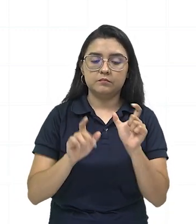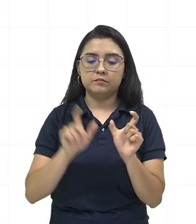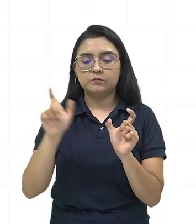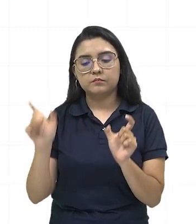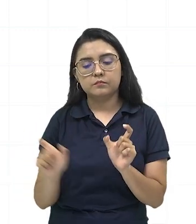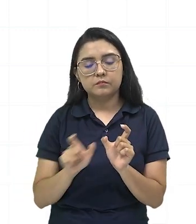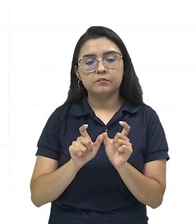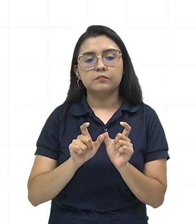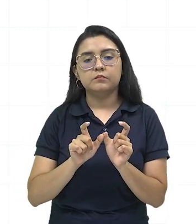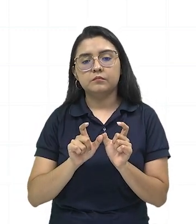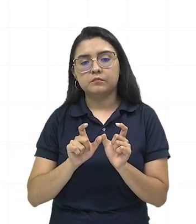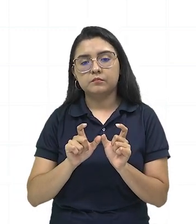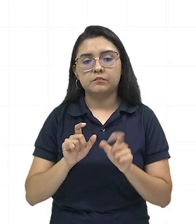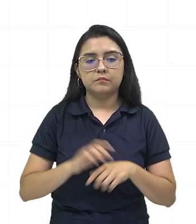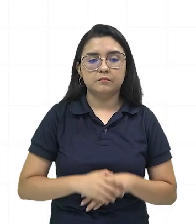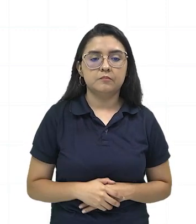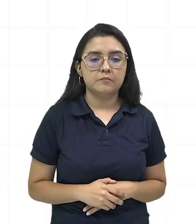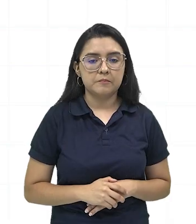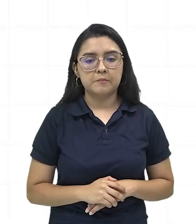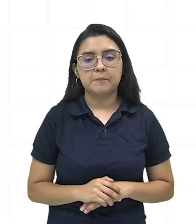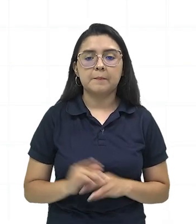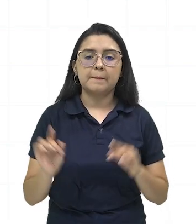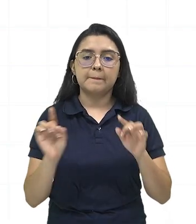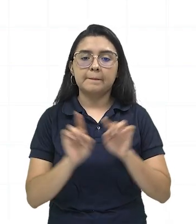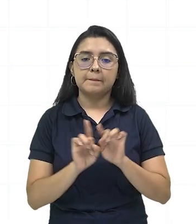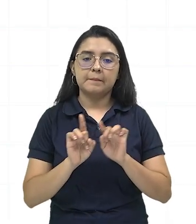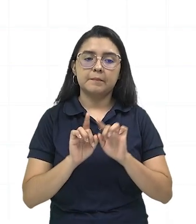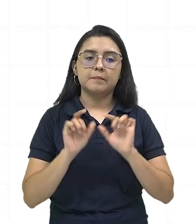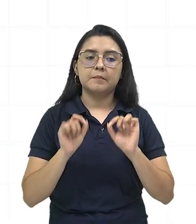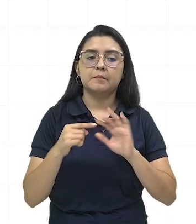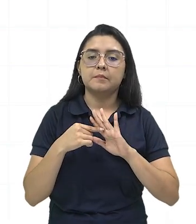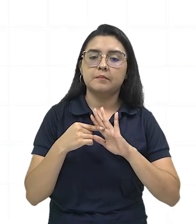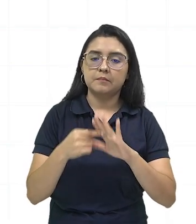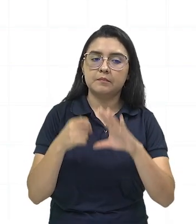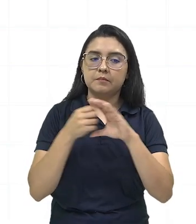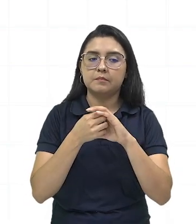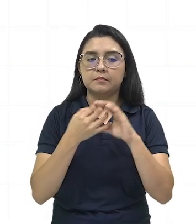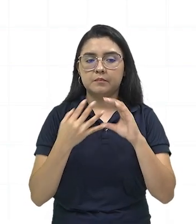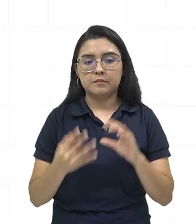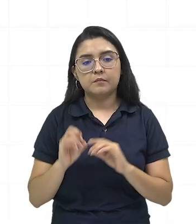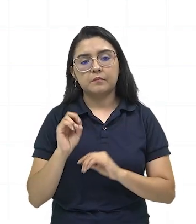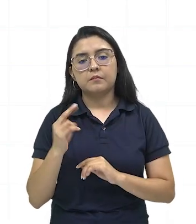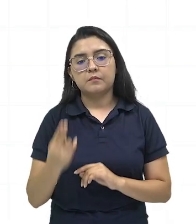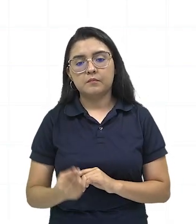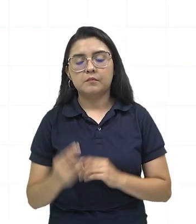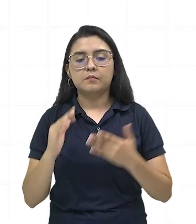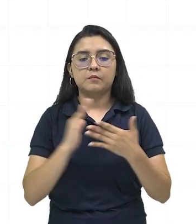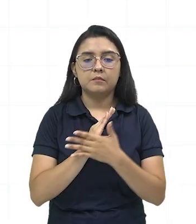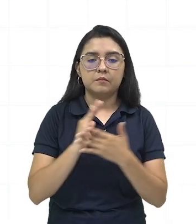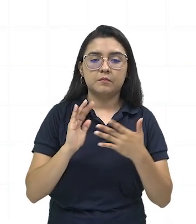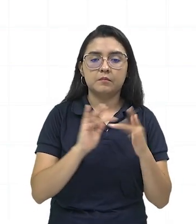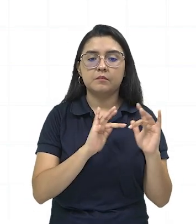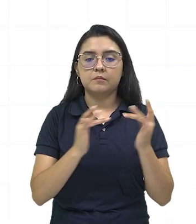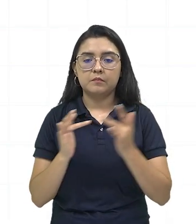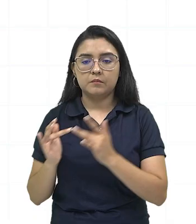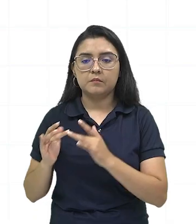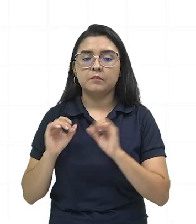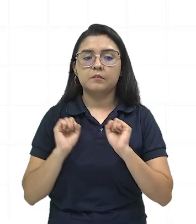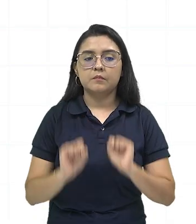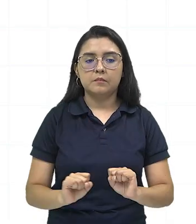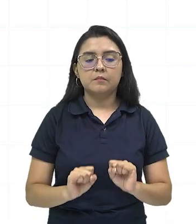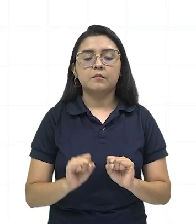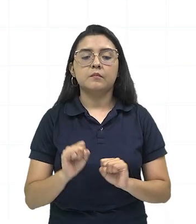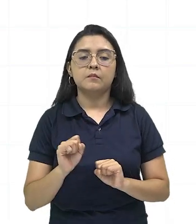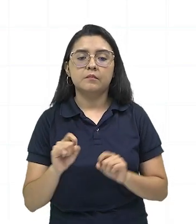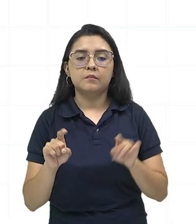o substantivo, ajudando a caracterizá-lo ou, em determinado contexto,